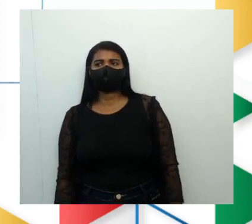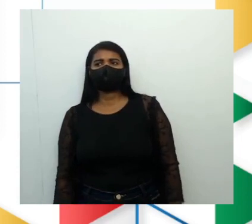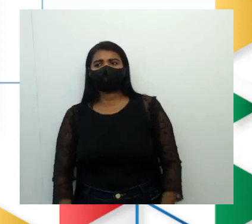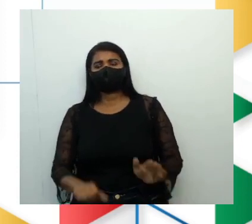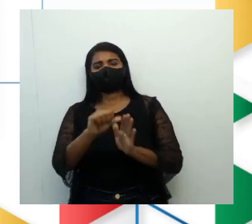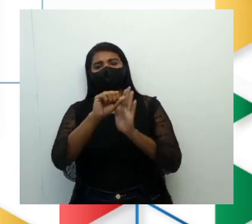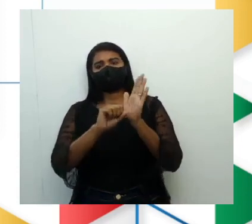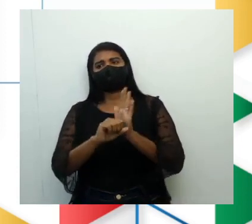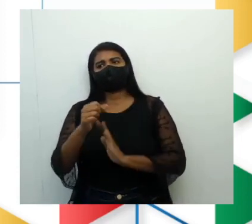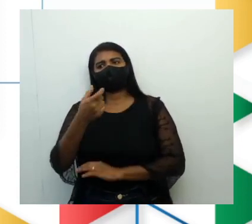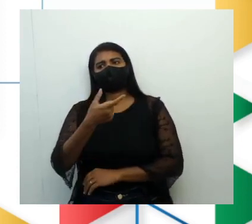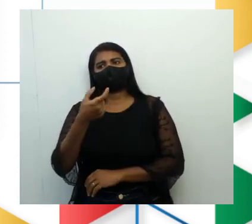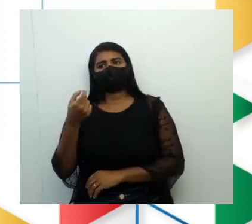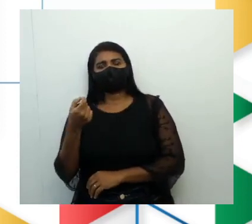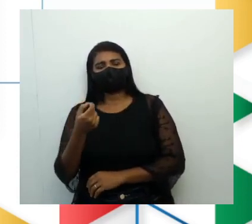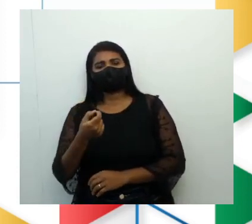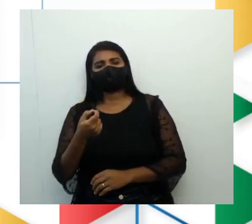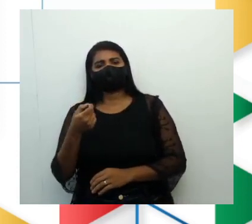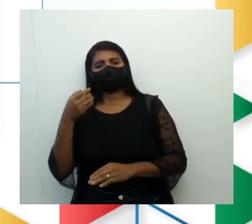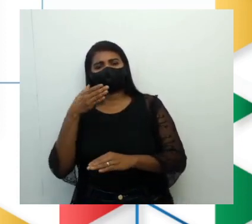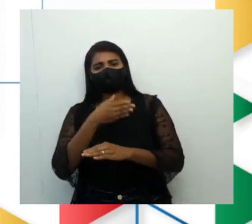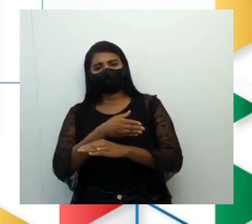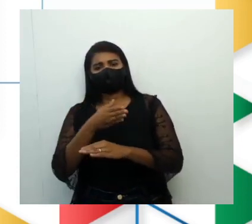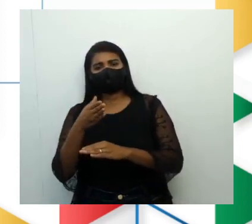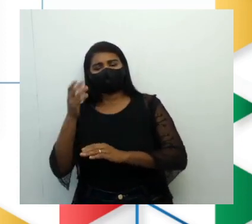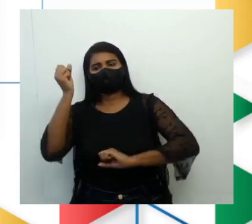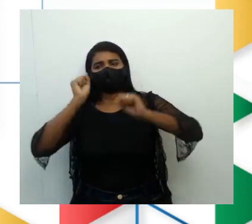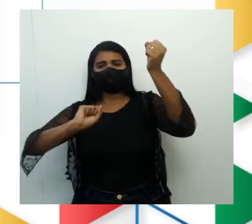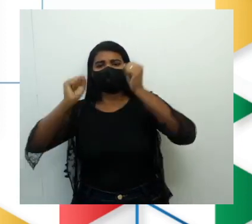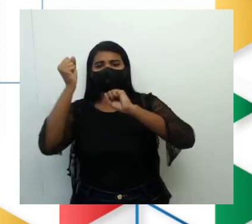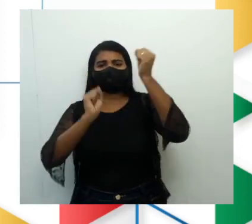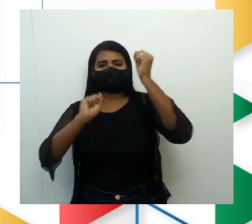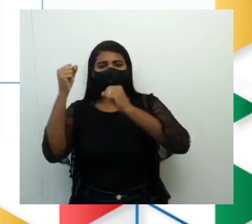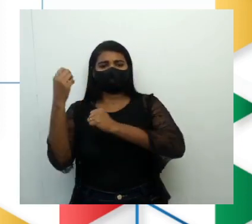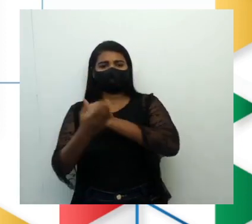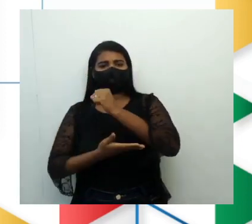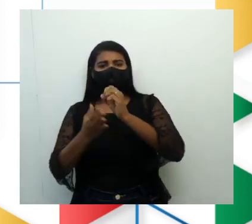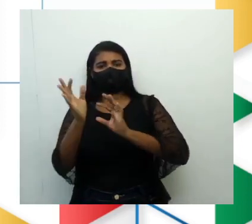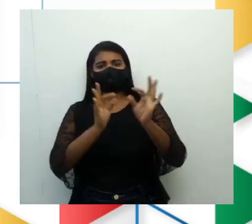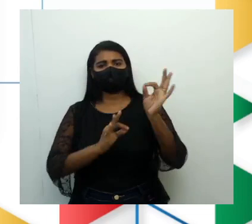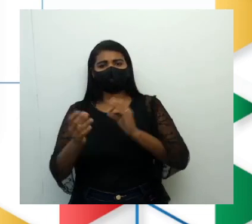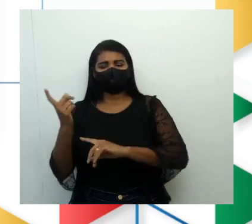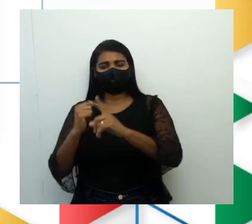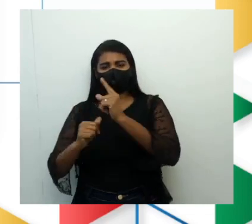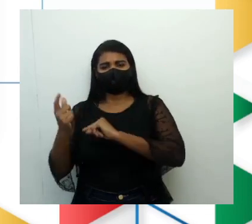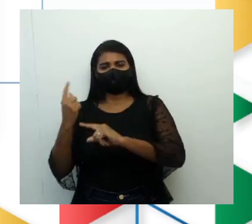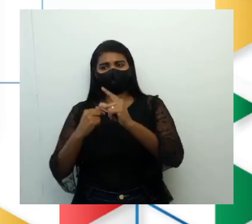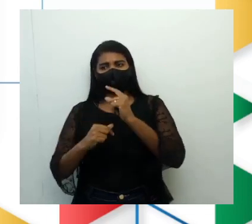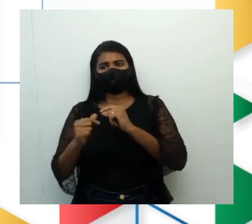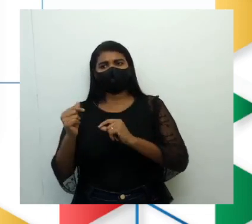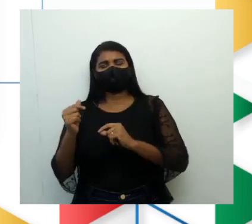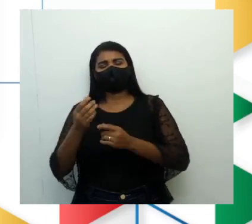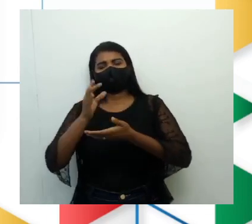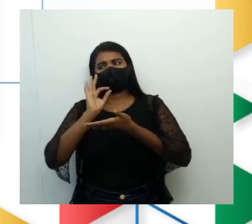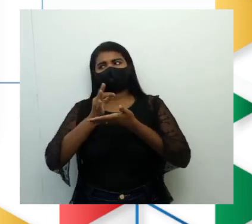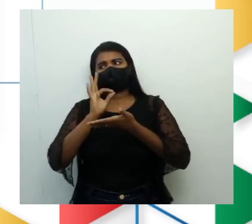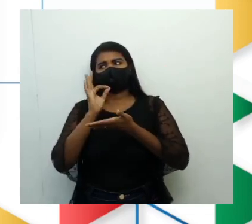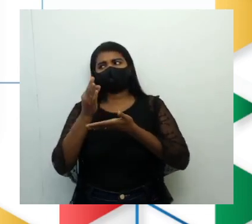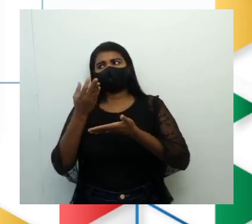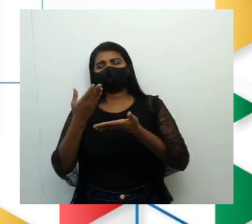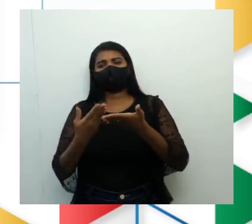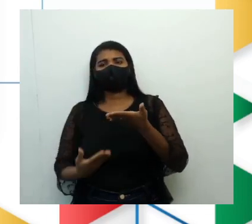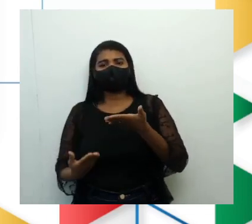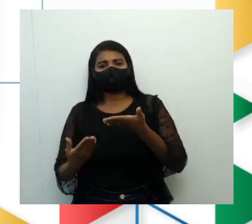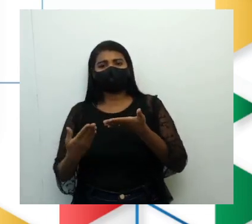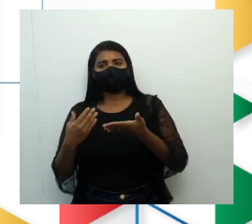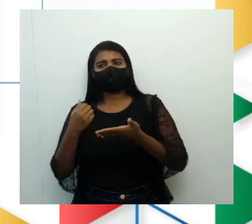Século XX, então, entra a indústria aí, baseada na infraestrutura capitalista, produção de café cai,